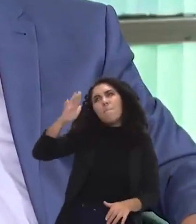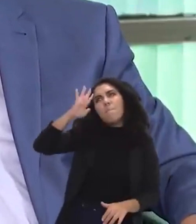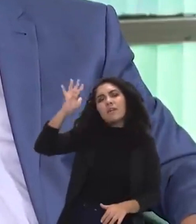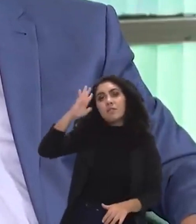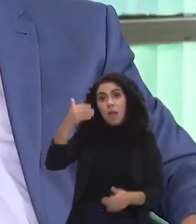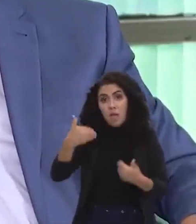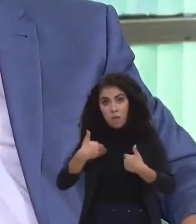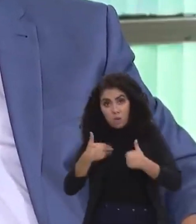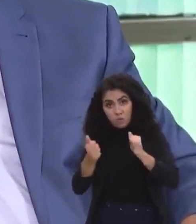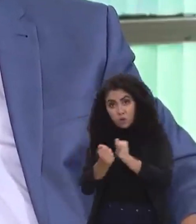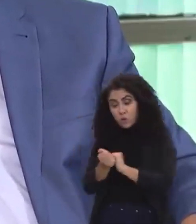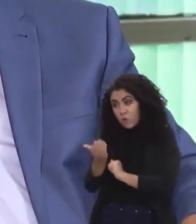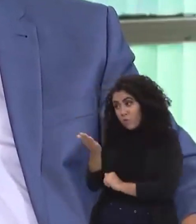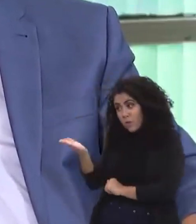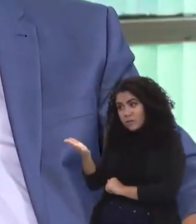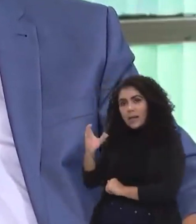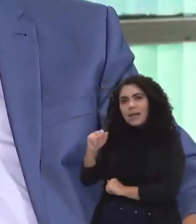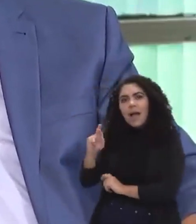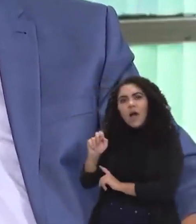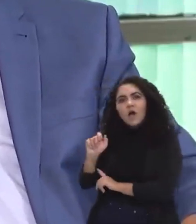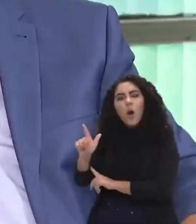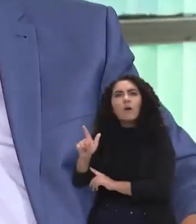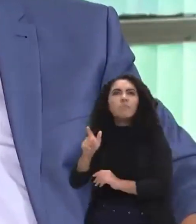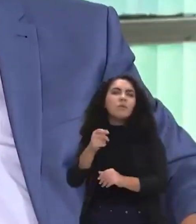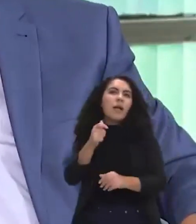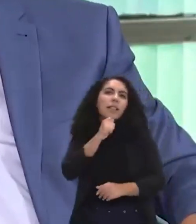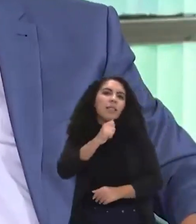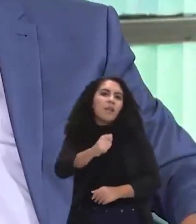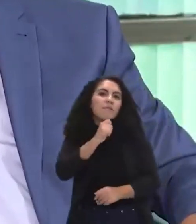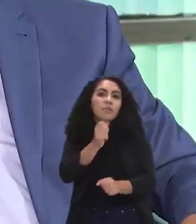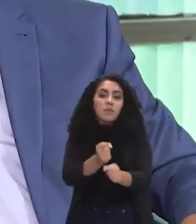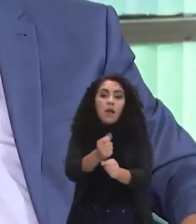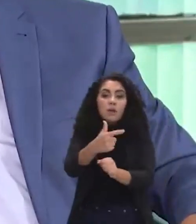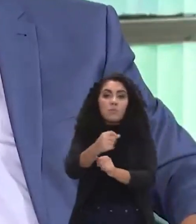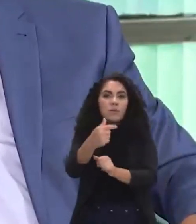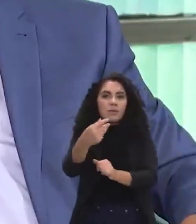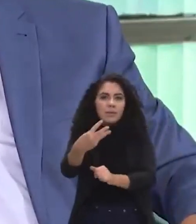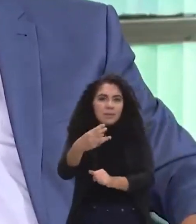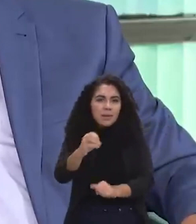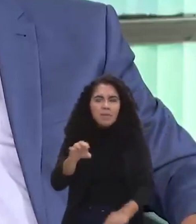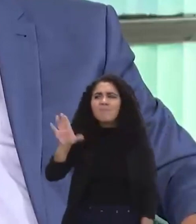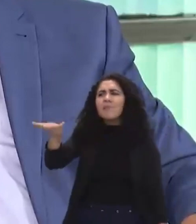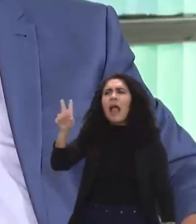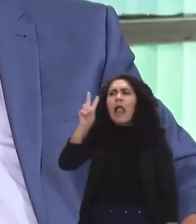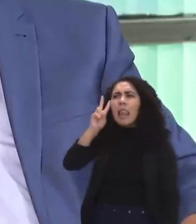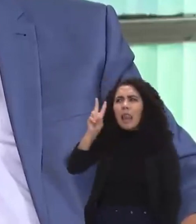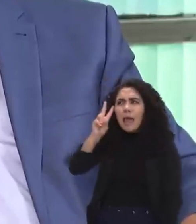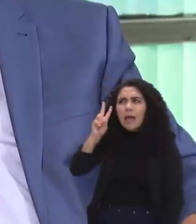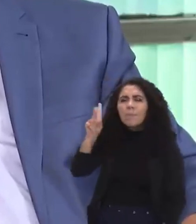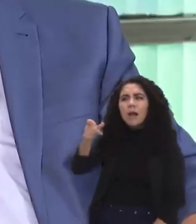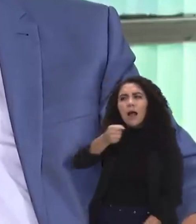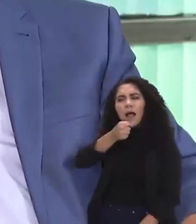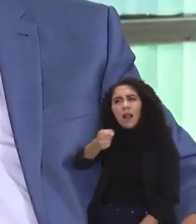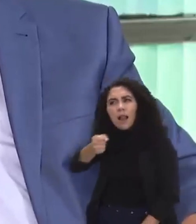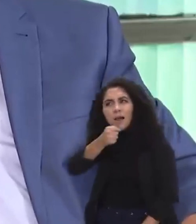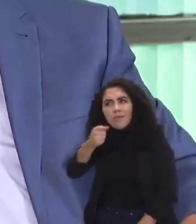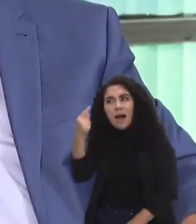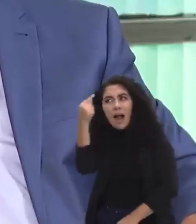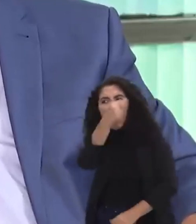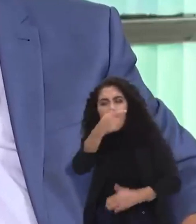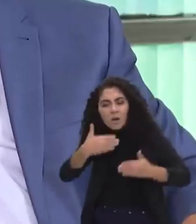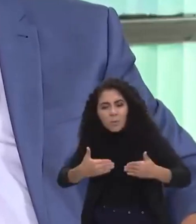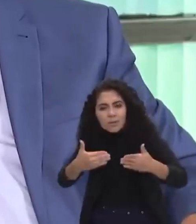você numa entrevista em 2030 E aí eu vou dizer Carol Tu lembra daquela entrevista lá no ministério